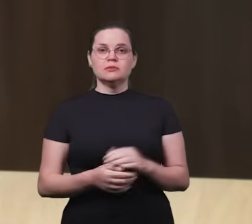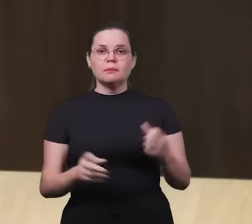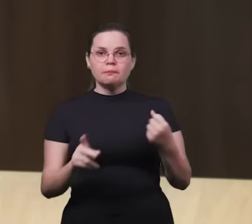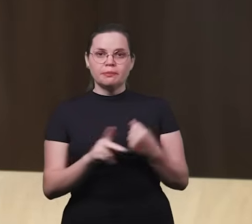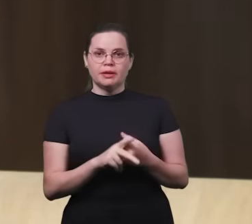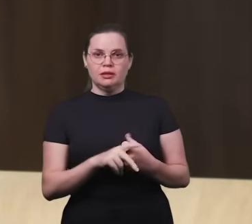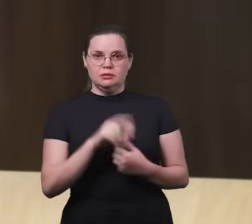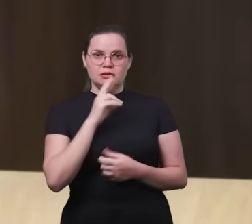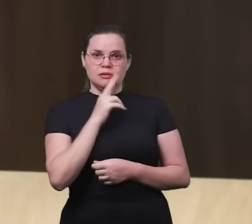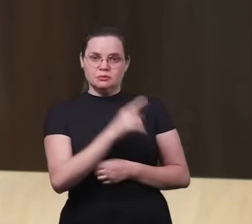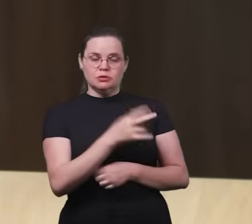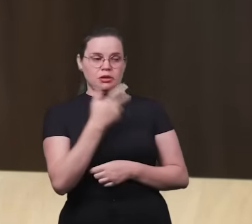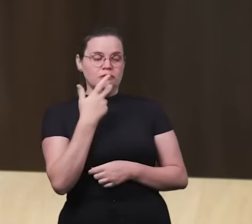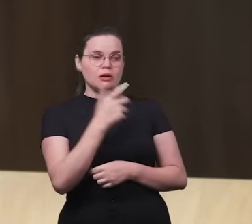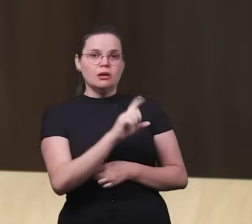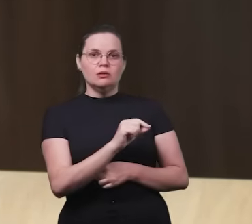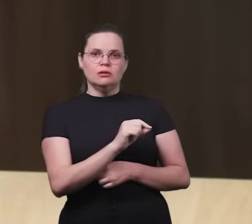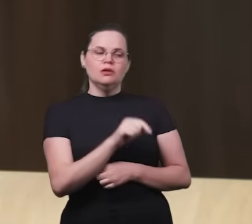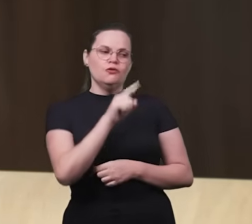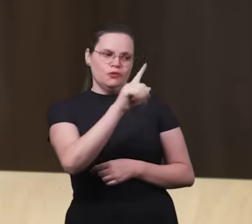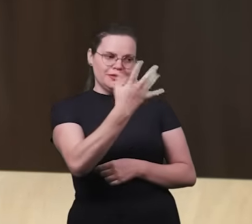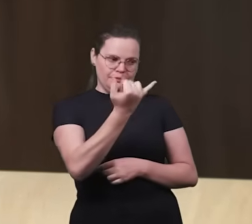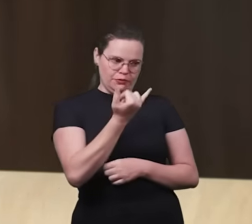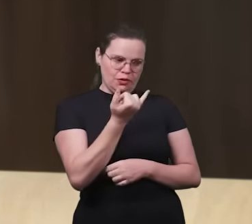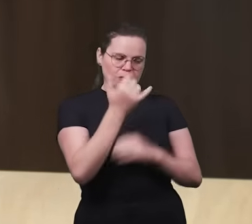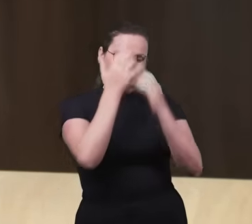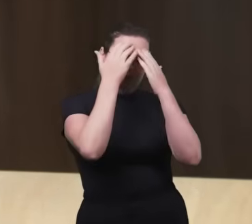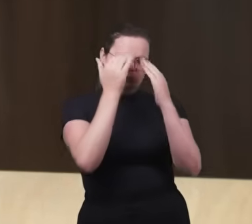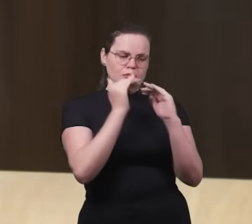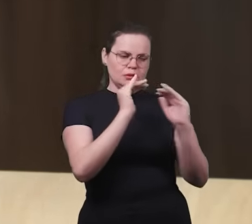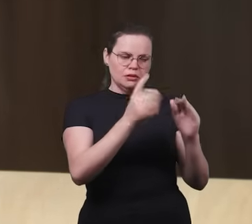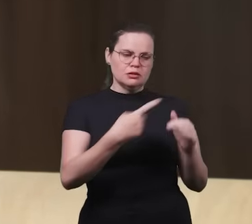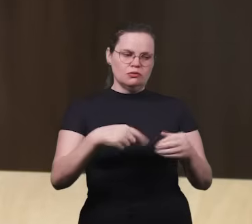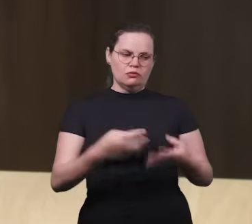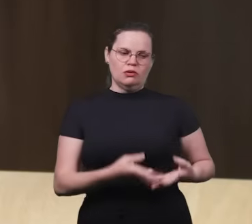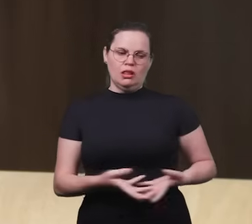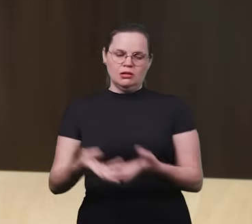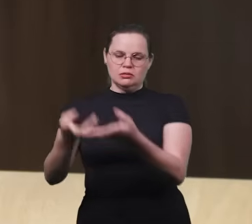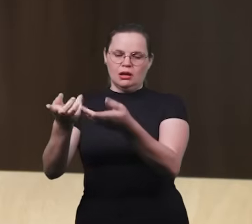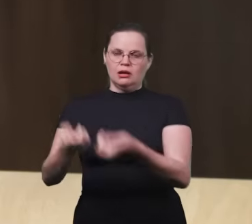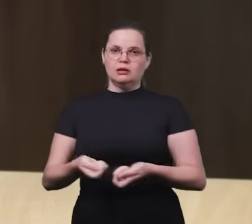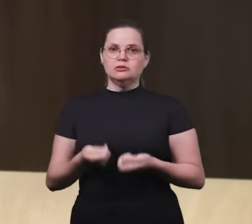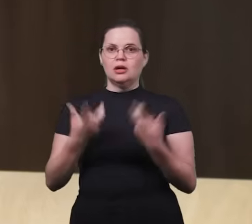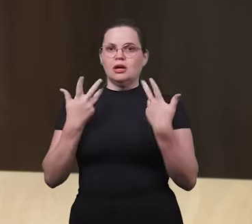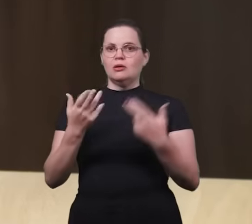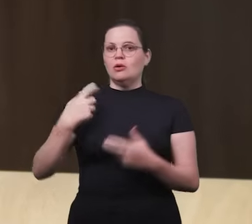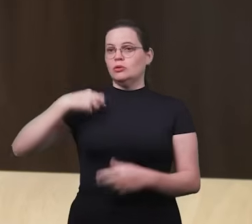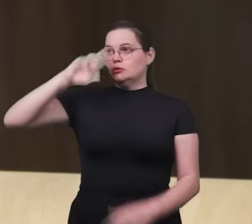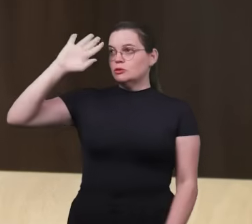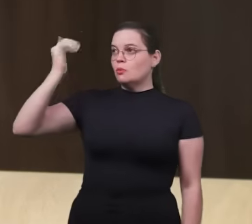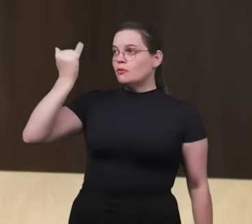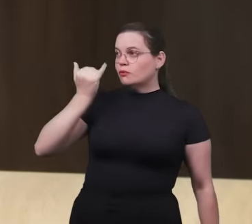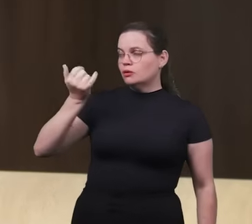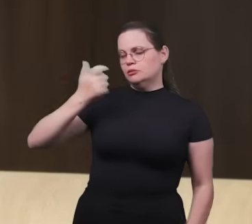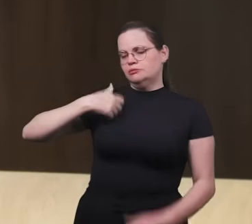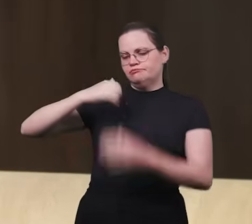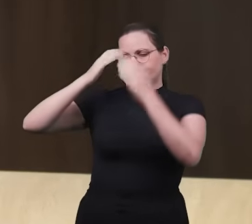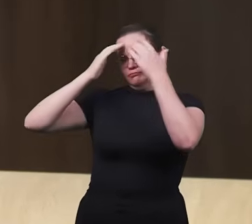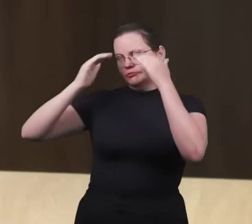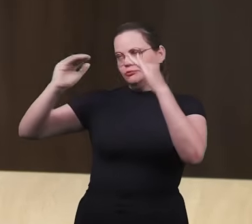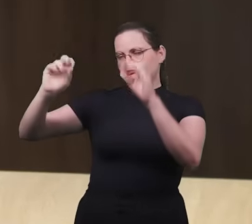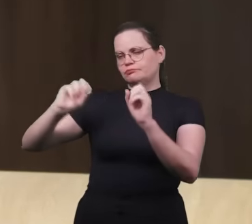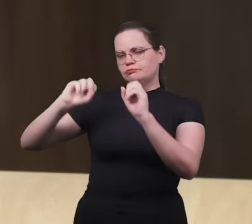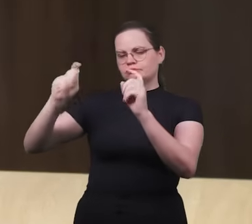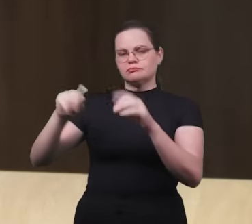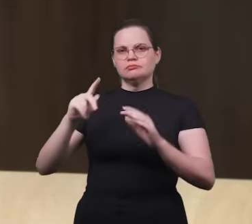da igreja fiel: sobre a tua palavra nós lançaremos a rede. Ou seja, o nosso propósito aqui,